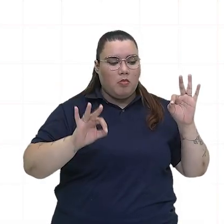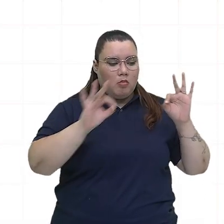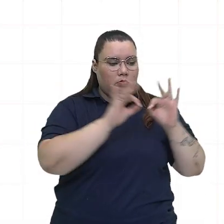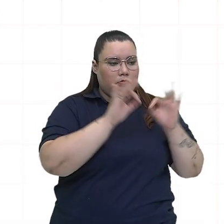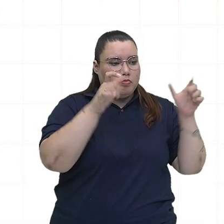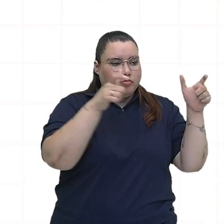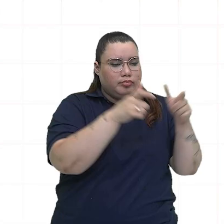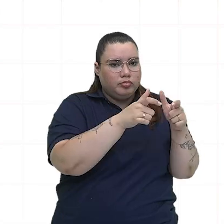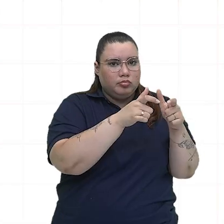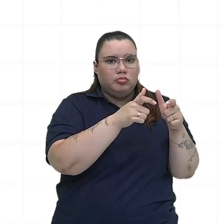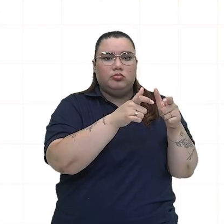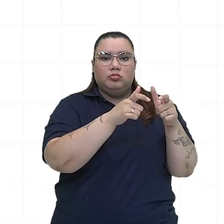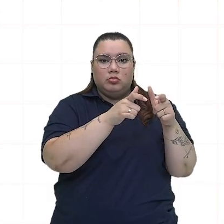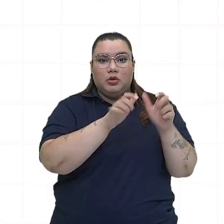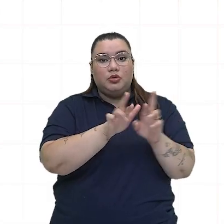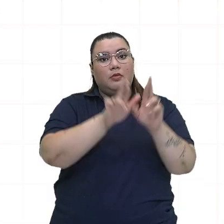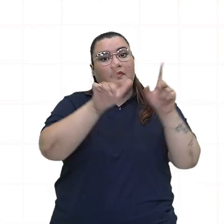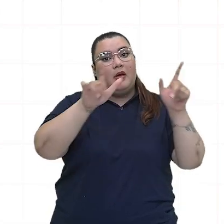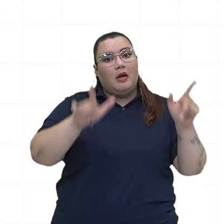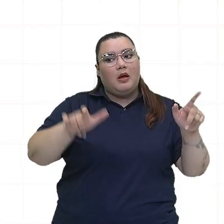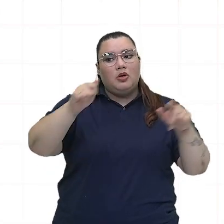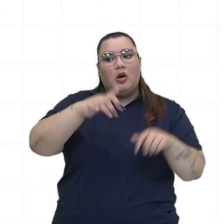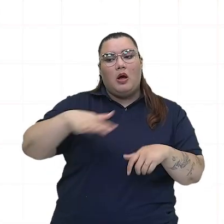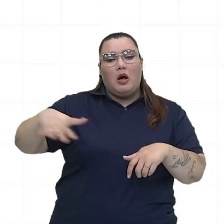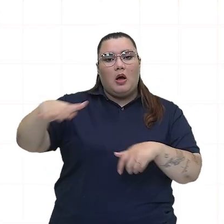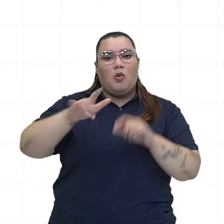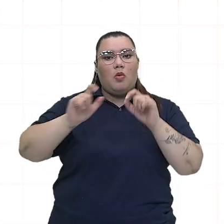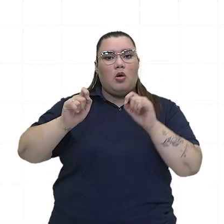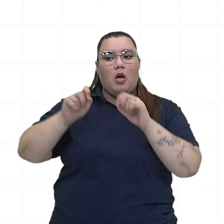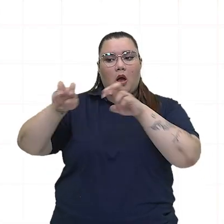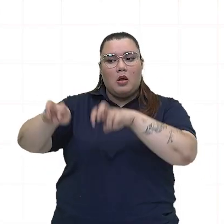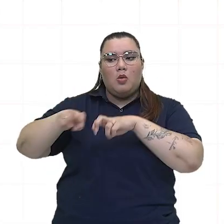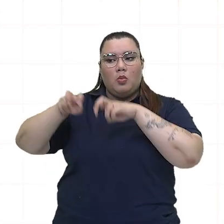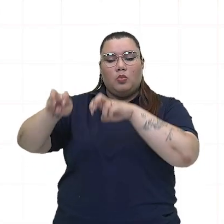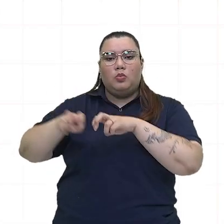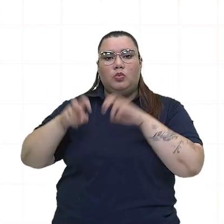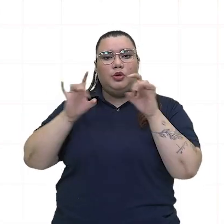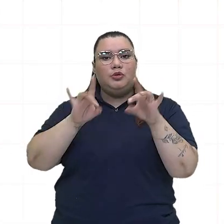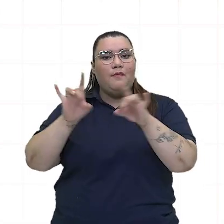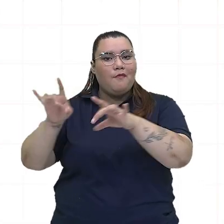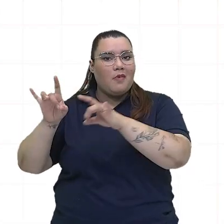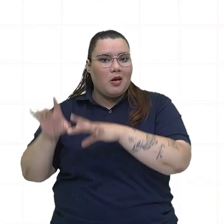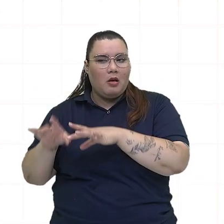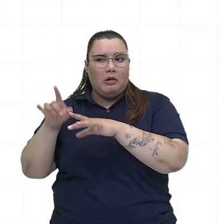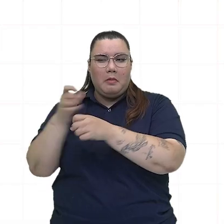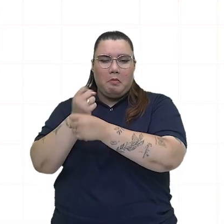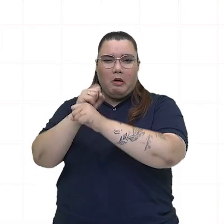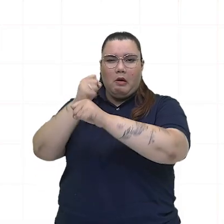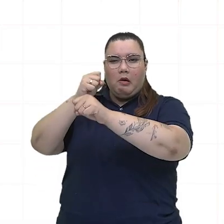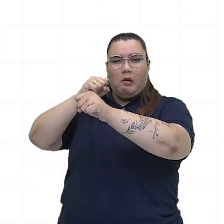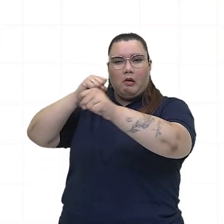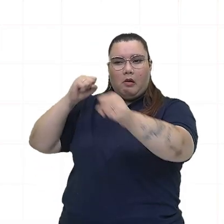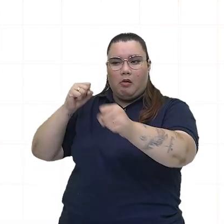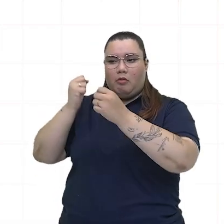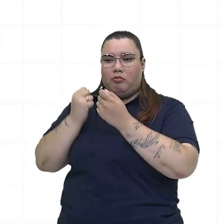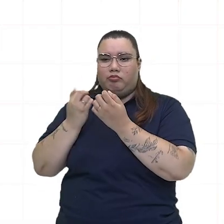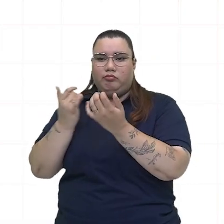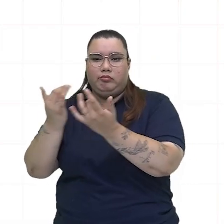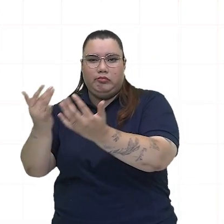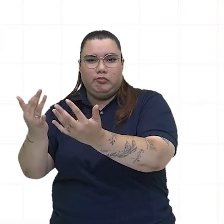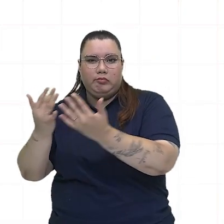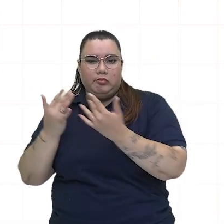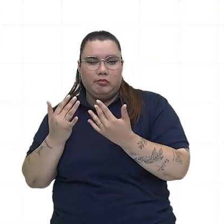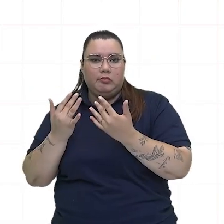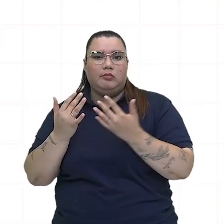contrário da agricultura comercial, que utiliza grandes extensões de terra. Então, a agricultura comercial, ela vai